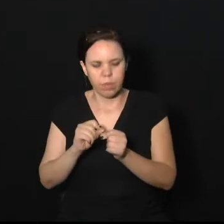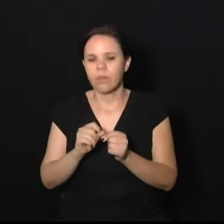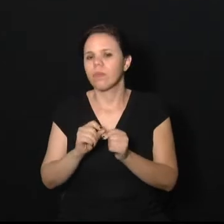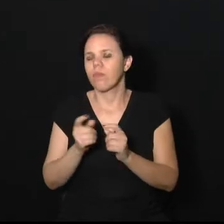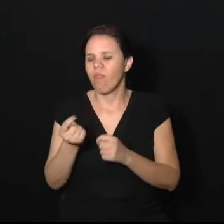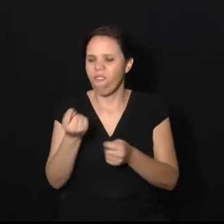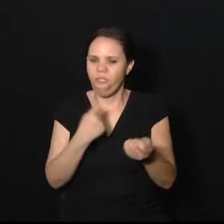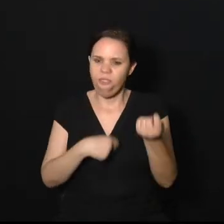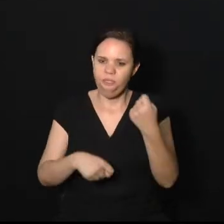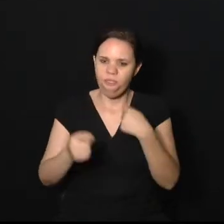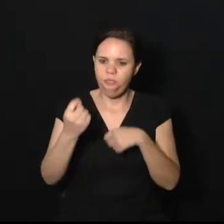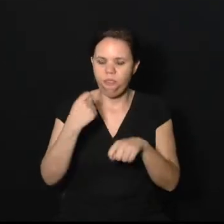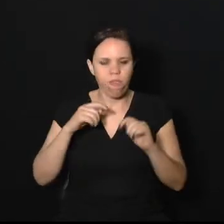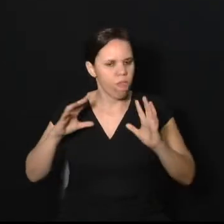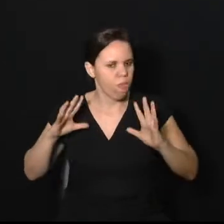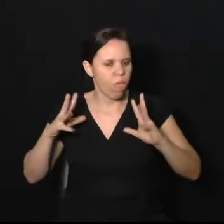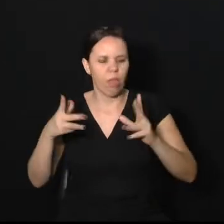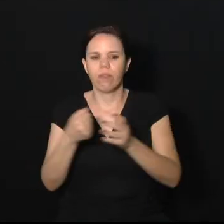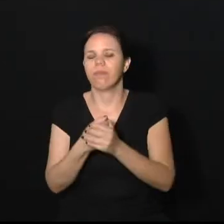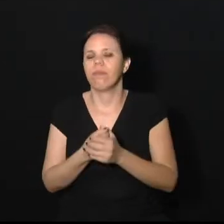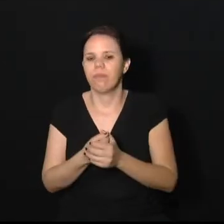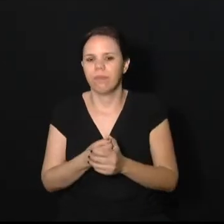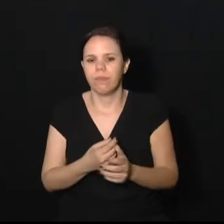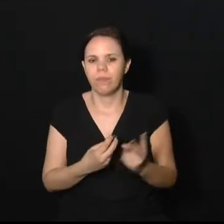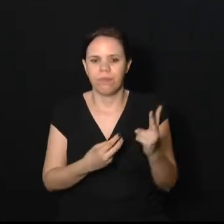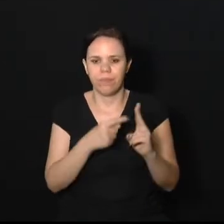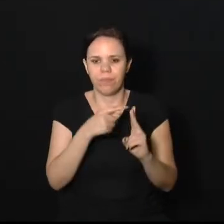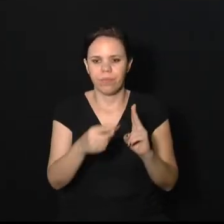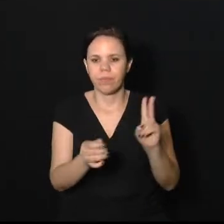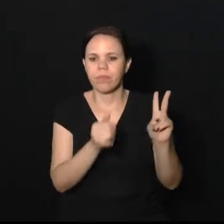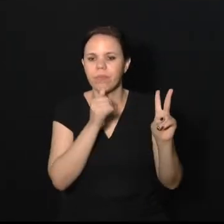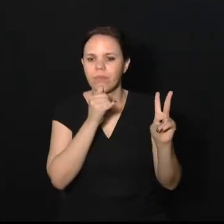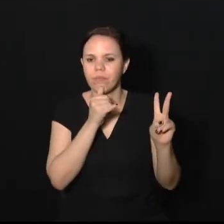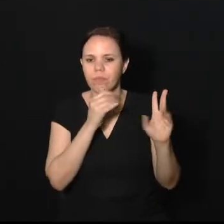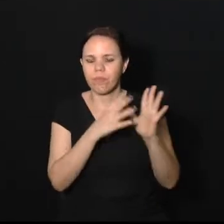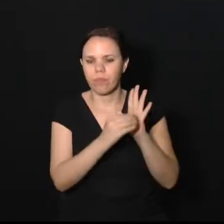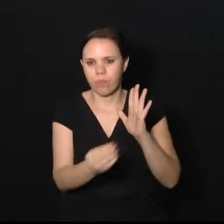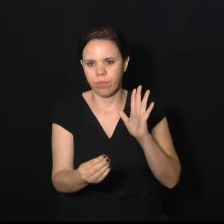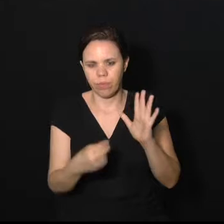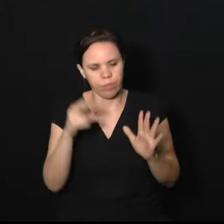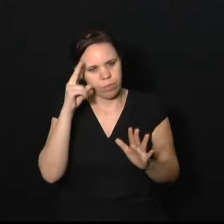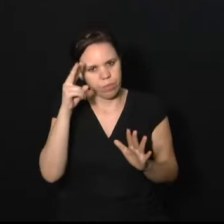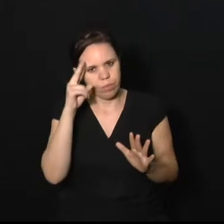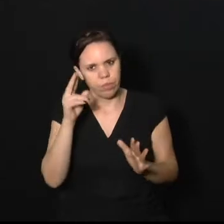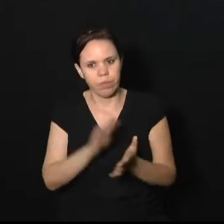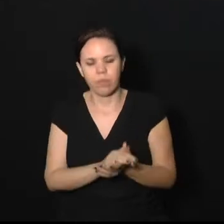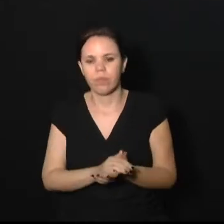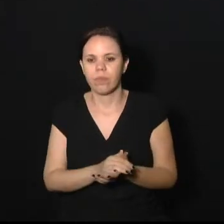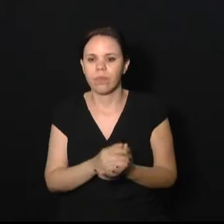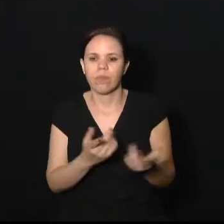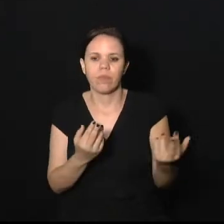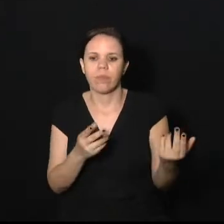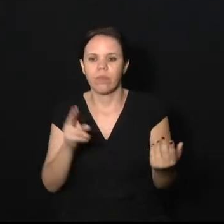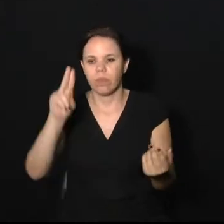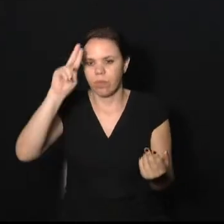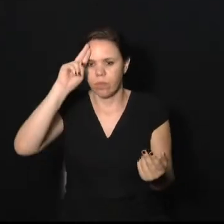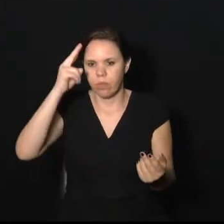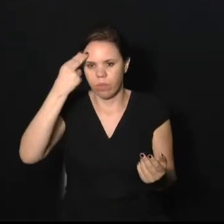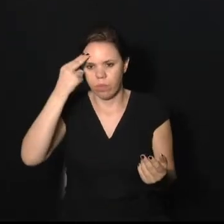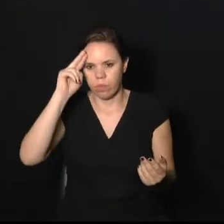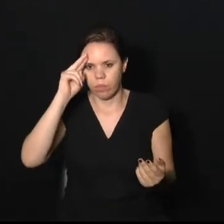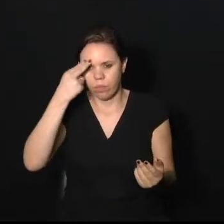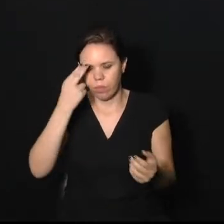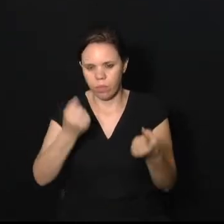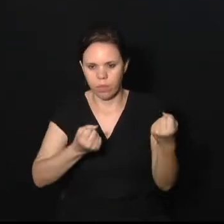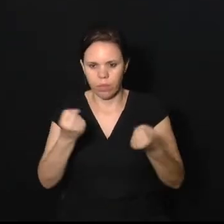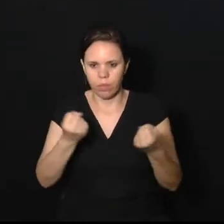negócios, né, a gente trouxe 2 exemplos aí que estão batidos, mas é sempre bom a gente lembrar, né, hoje, o Uber é a maior frota de carros do mundo,